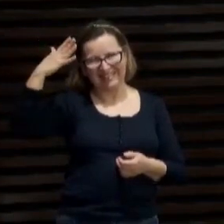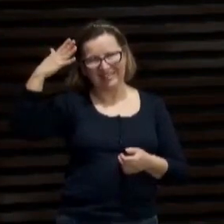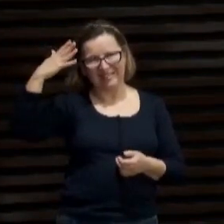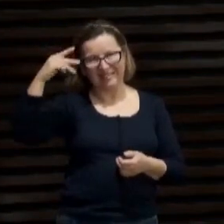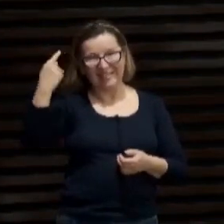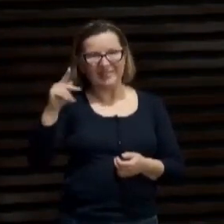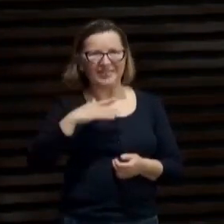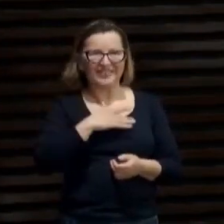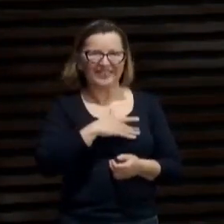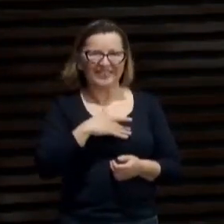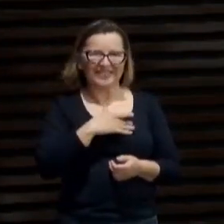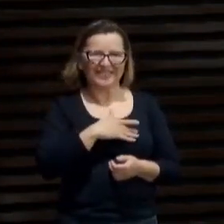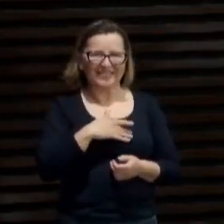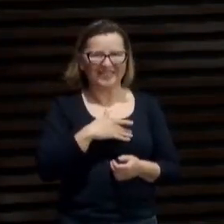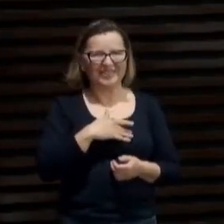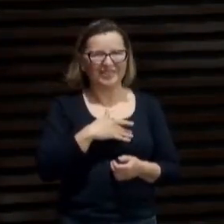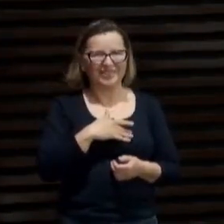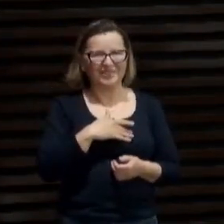Na sua misericórdia.